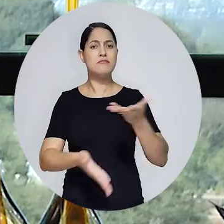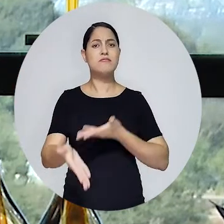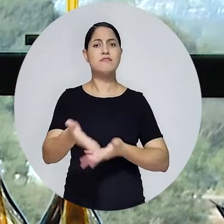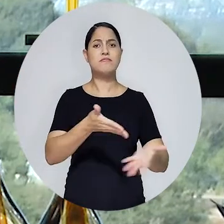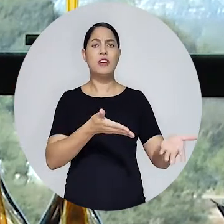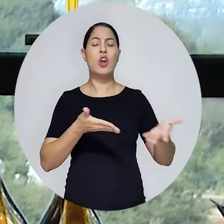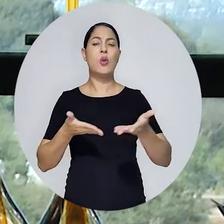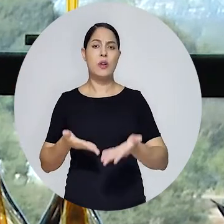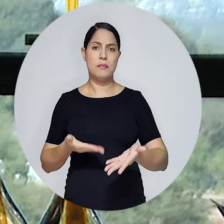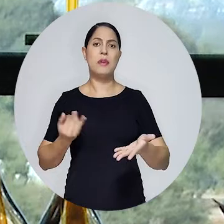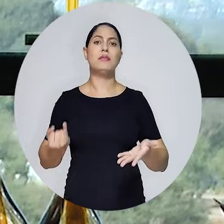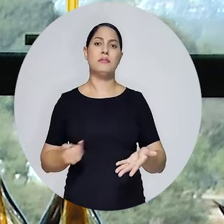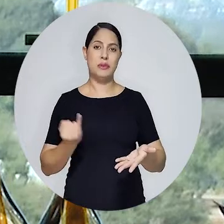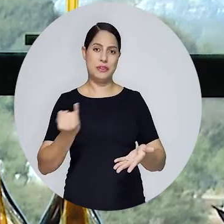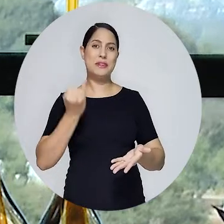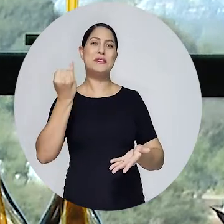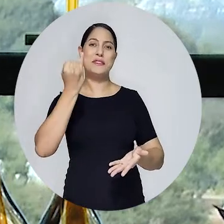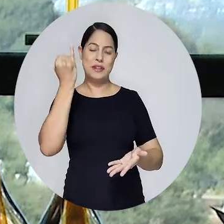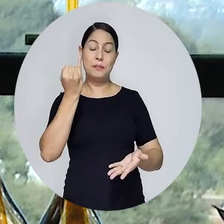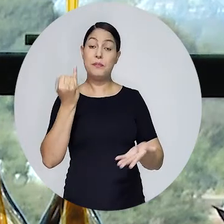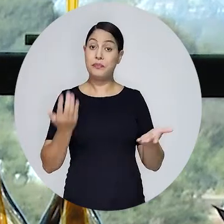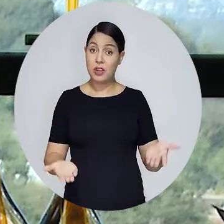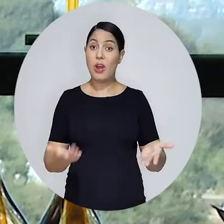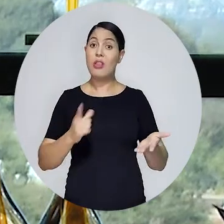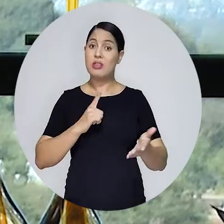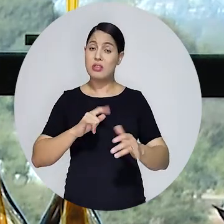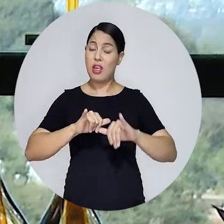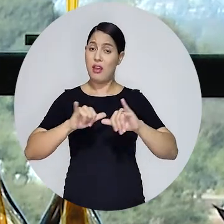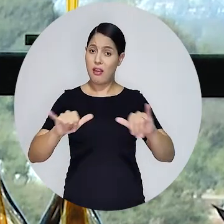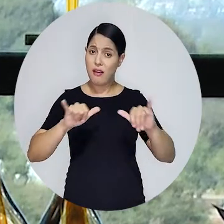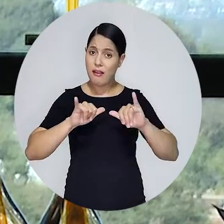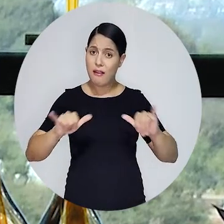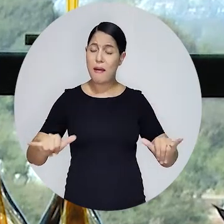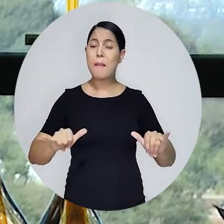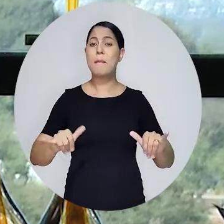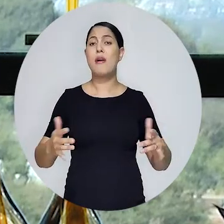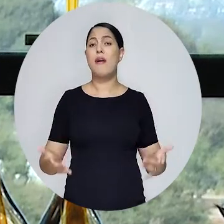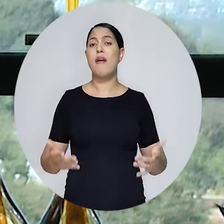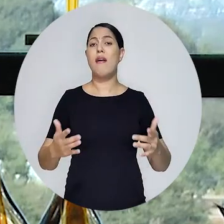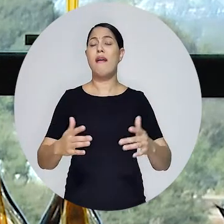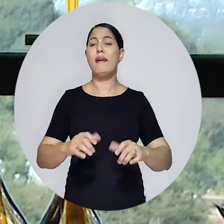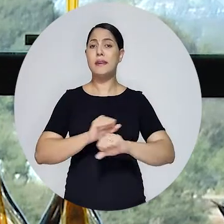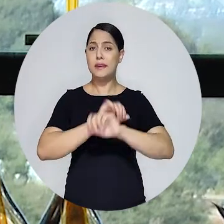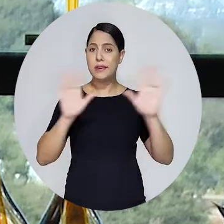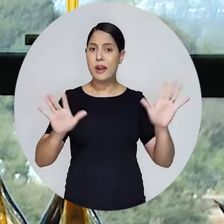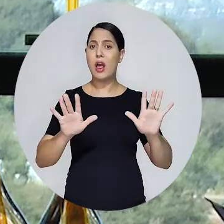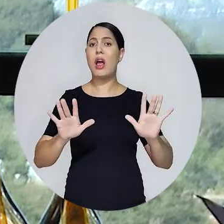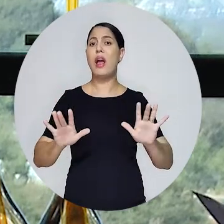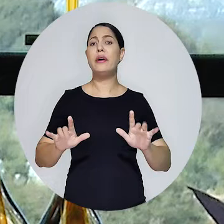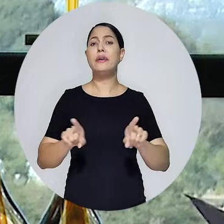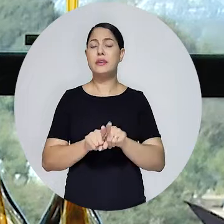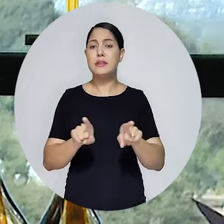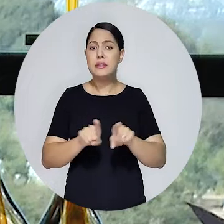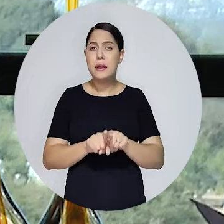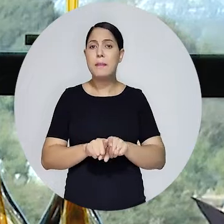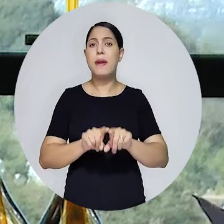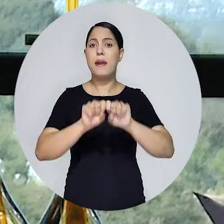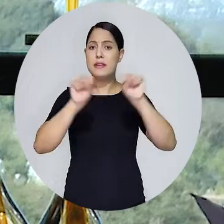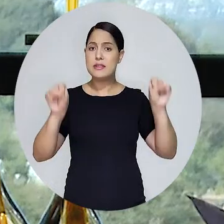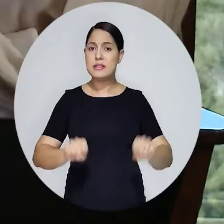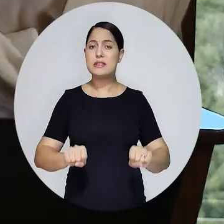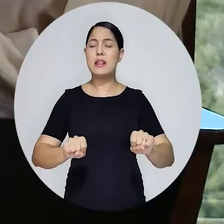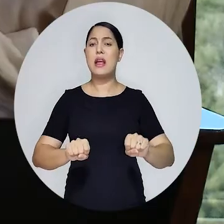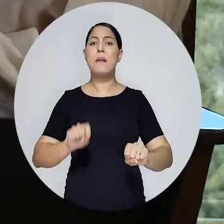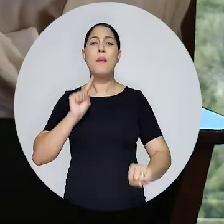um grande acolhimento importante. Então nós temos campanhas como essa, nós temos campanhas de fazer um sistema nacional de prerrogativas, onde